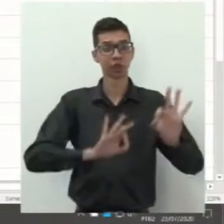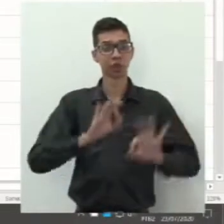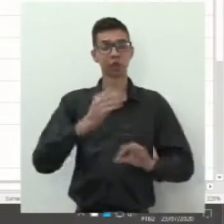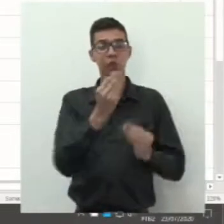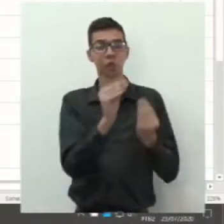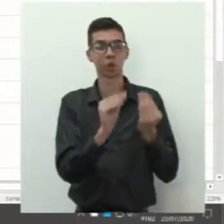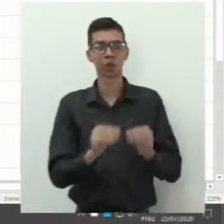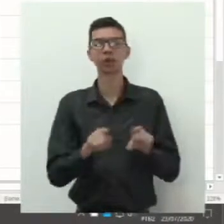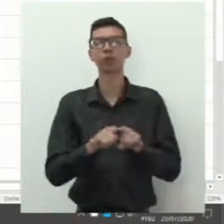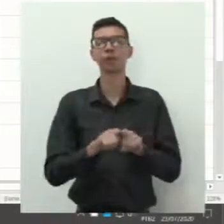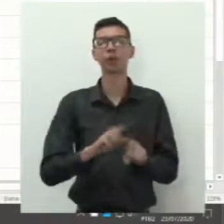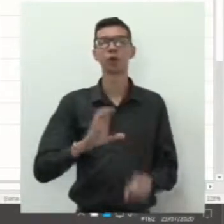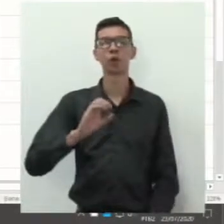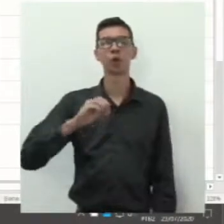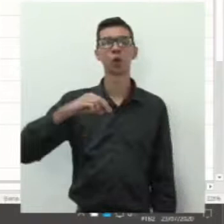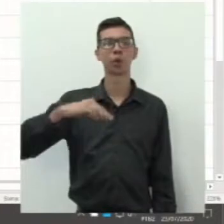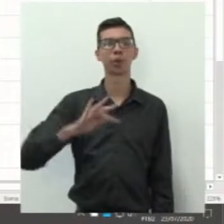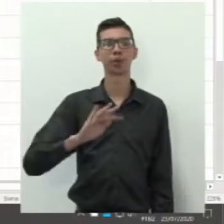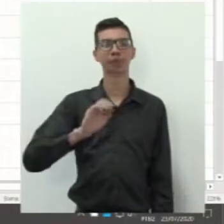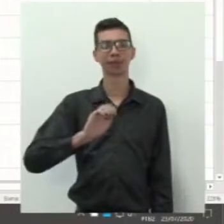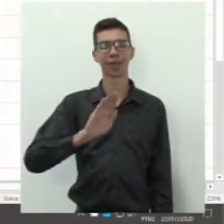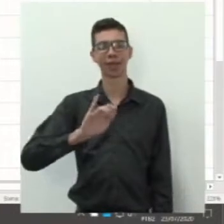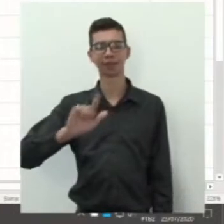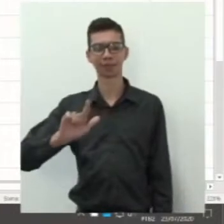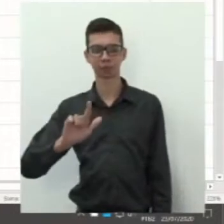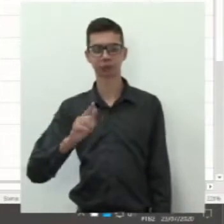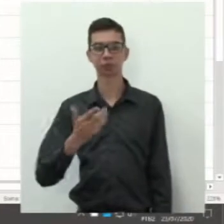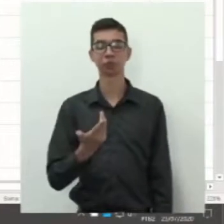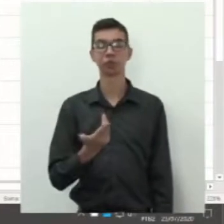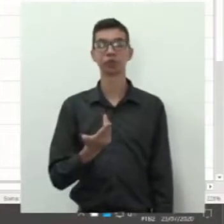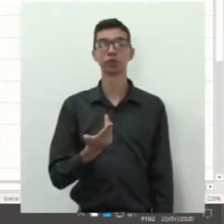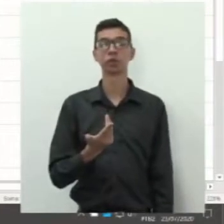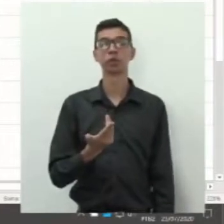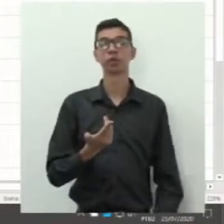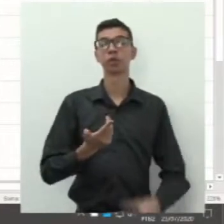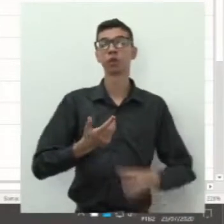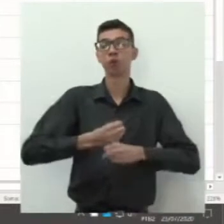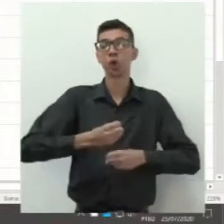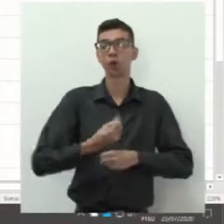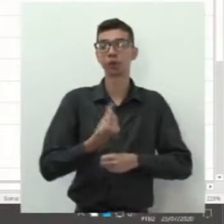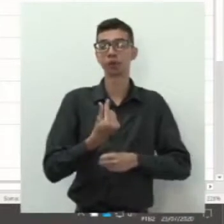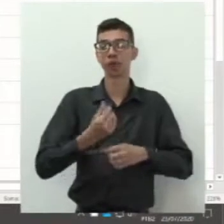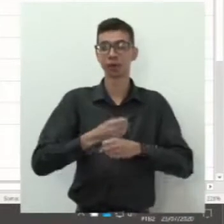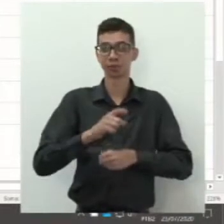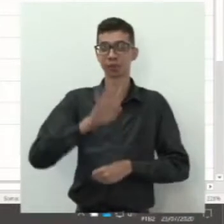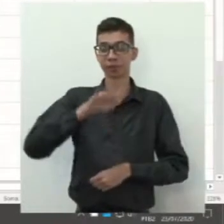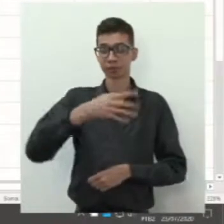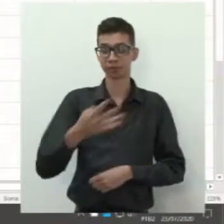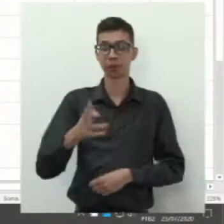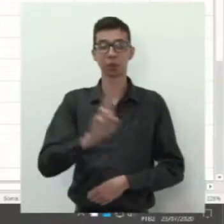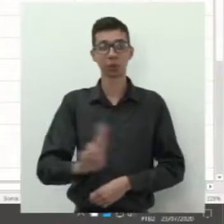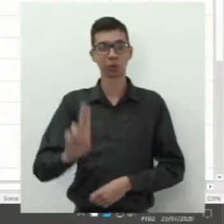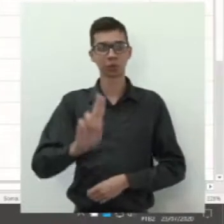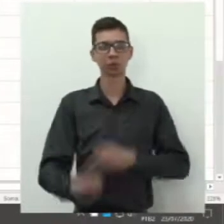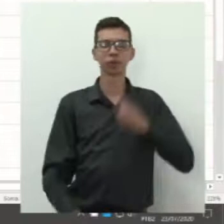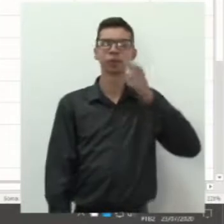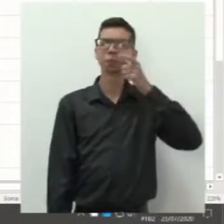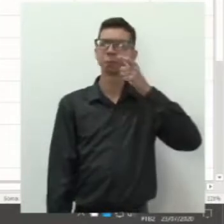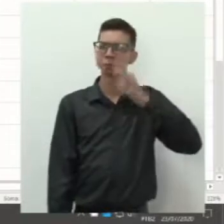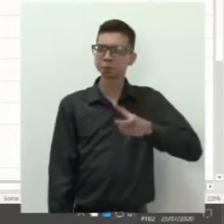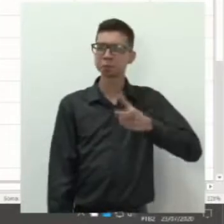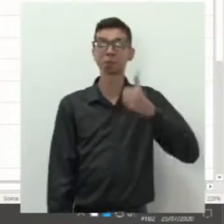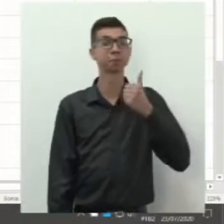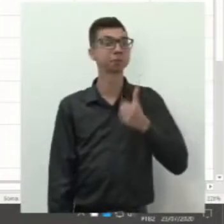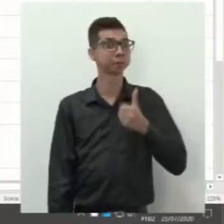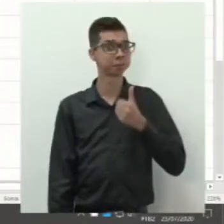ele deixa alinhado, ó, as cifras. Então, se você está trabalhando numa planilha contábil, aí é bem interessante essa opção, porque tem